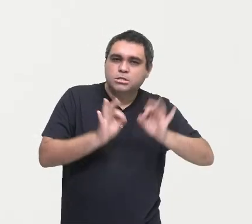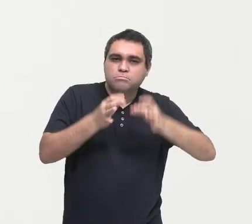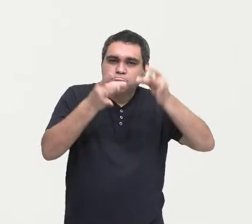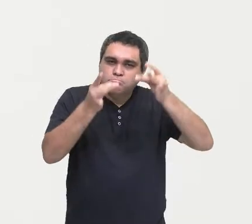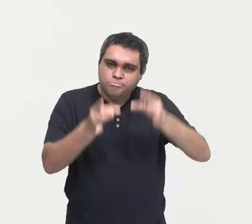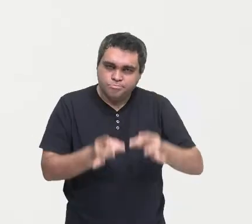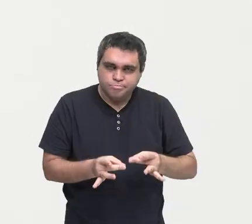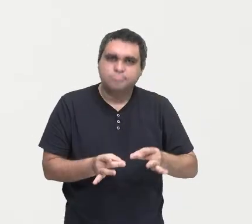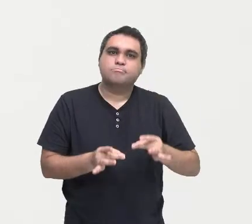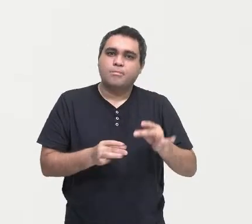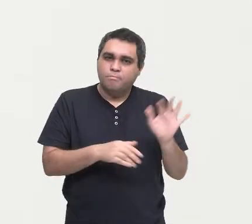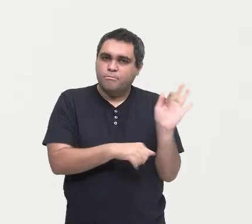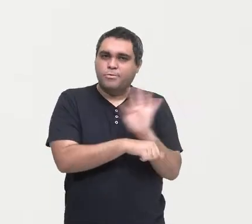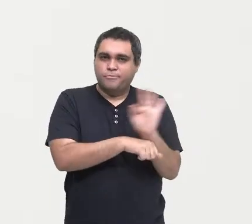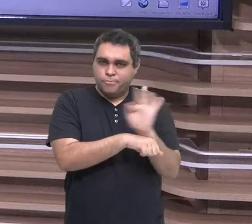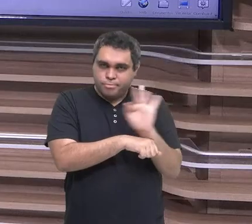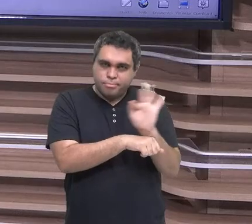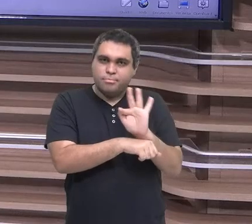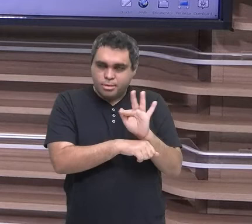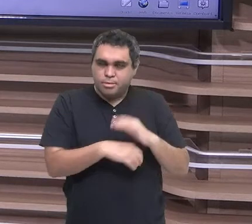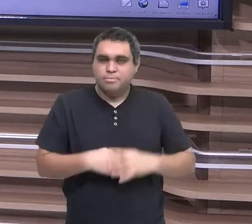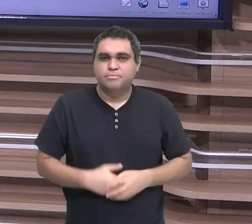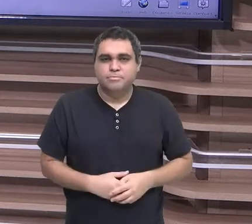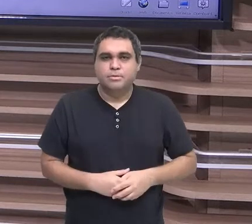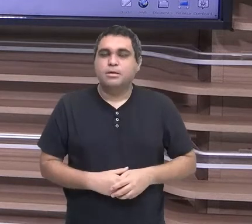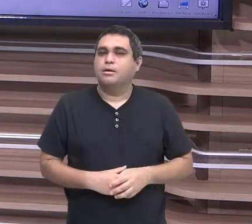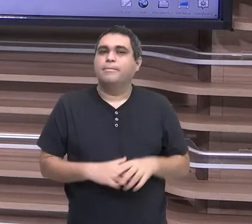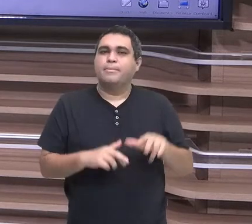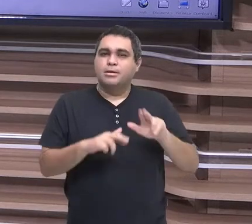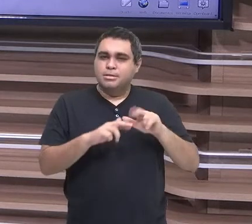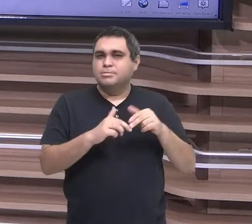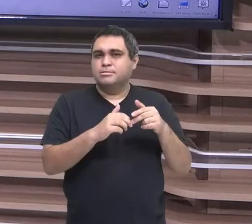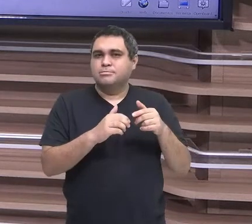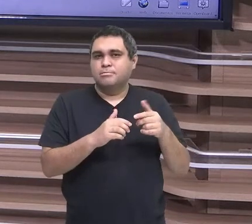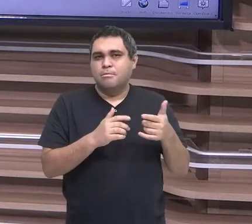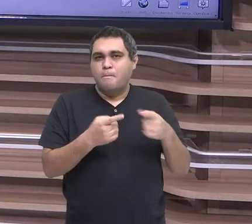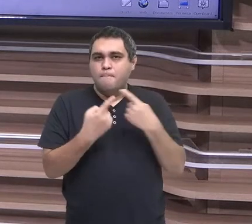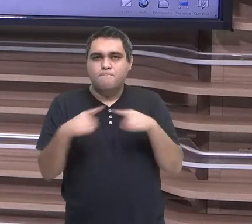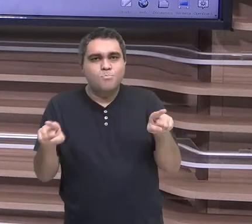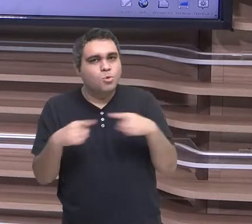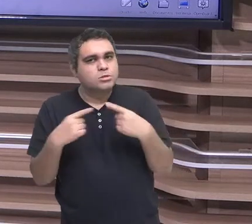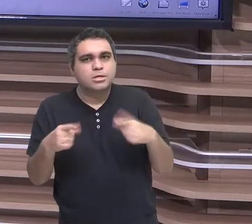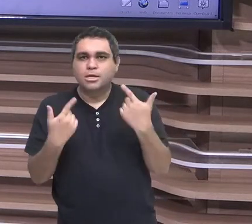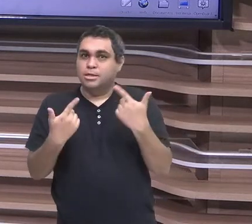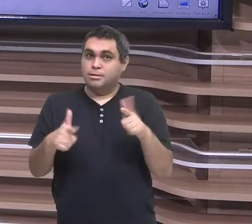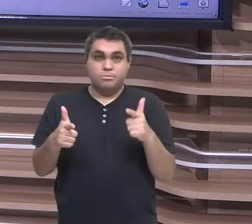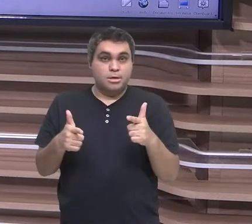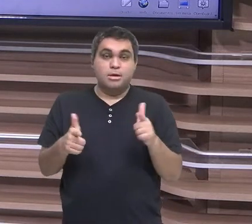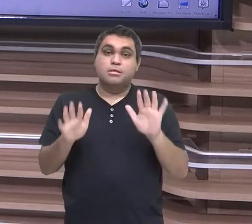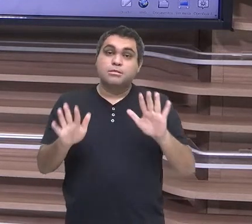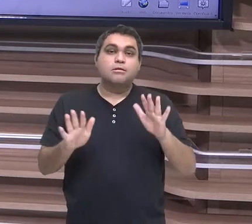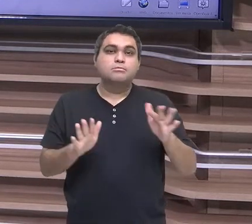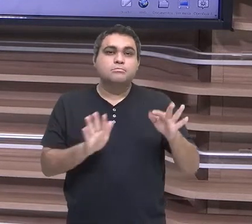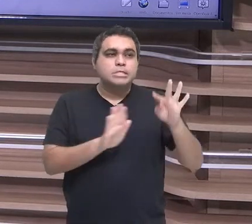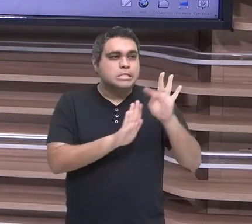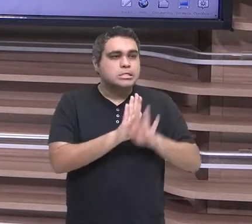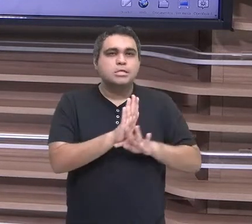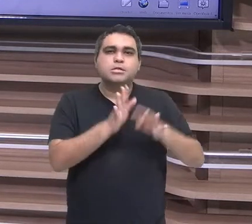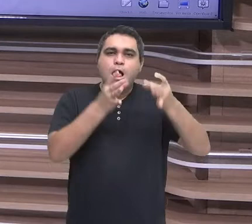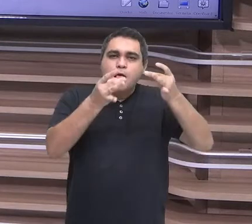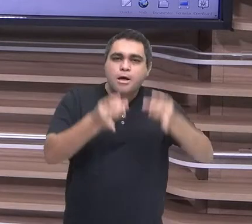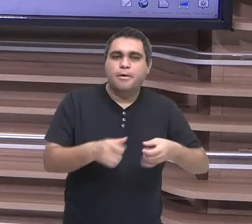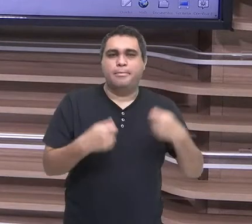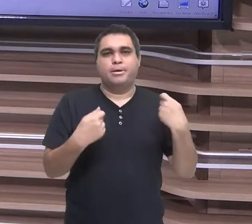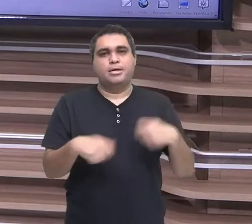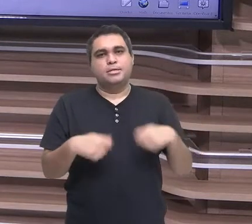texto mais focado realmente, porque há essa separação, como eu falei aqui. É importante que você saiba, no trovadorismo ele vem acompanhado